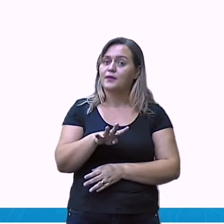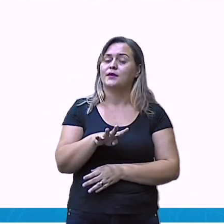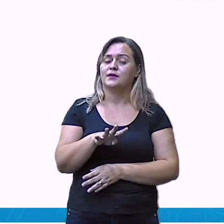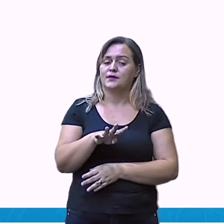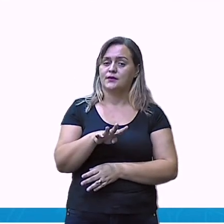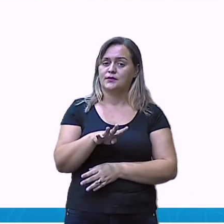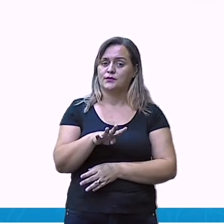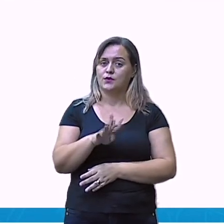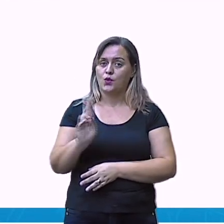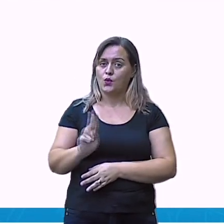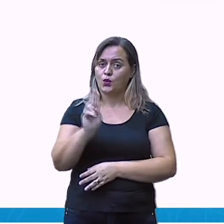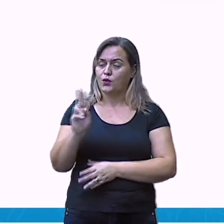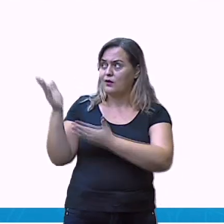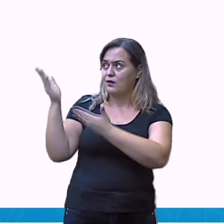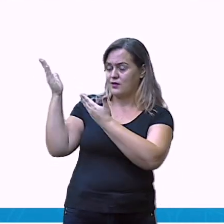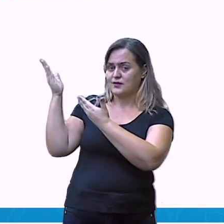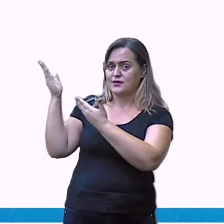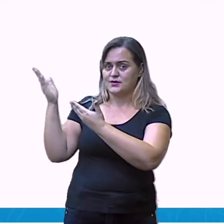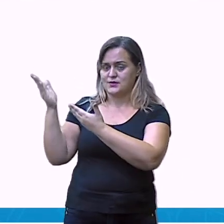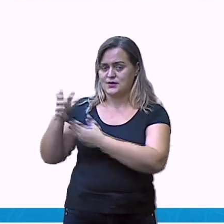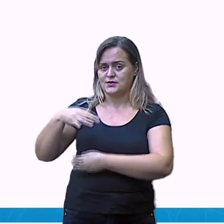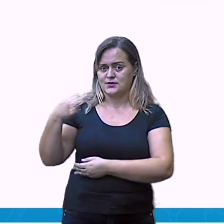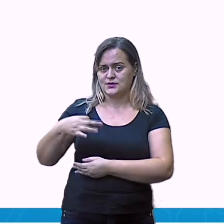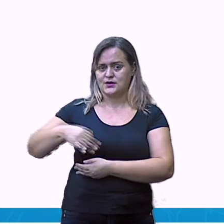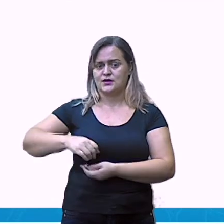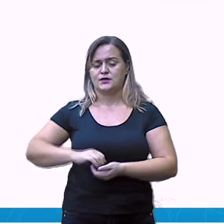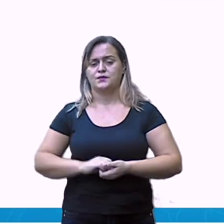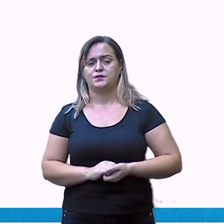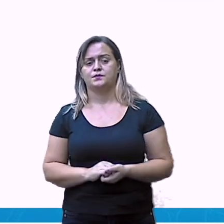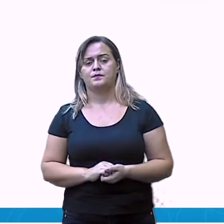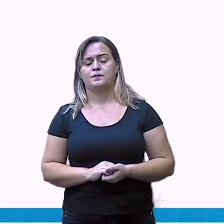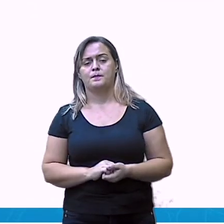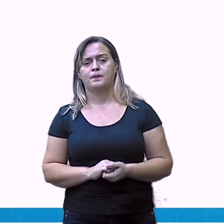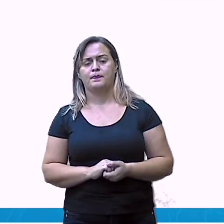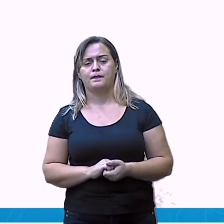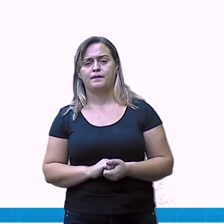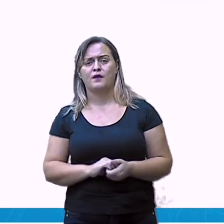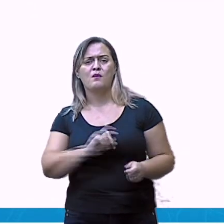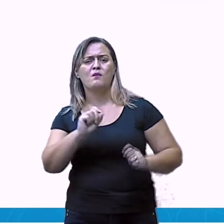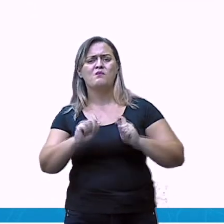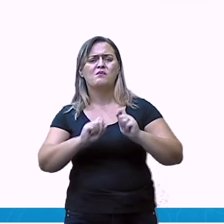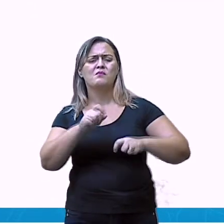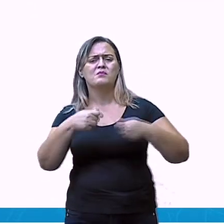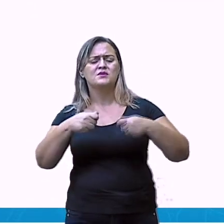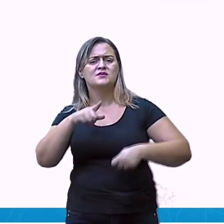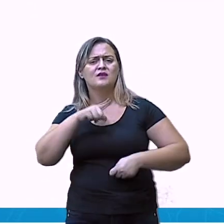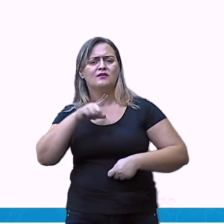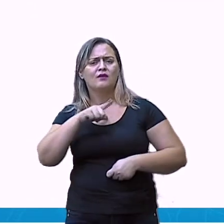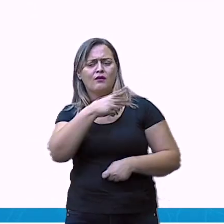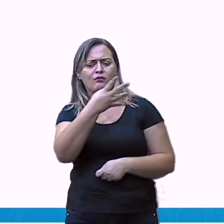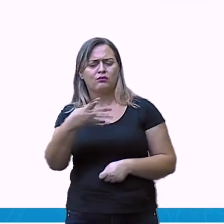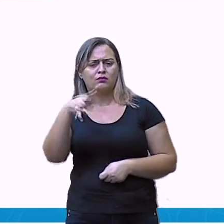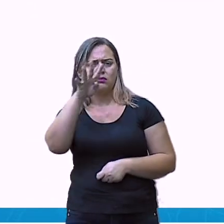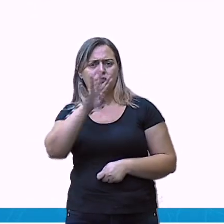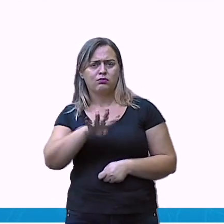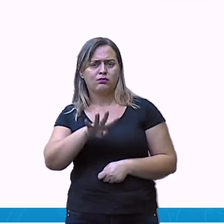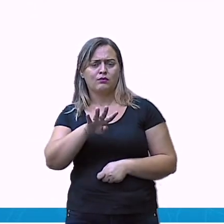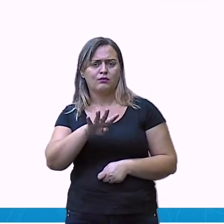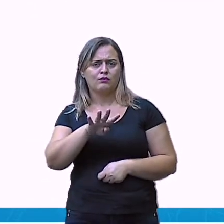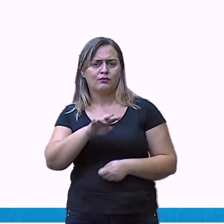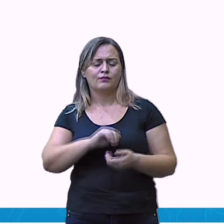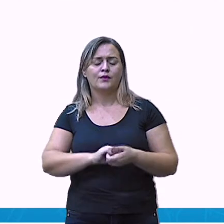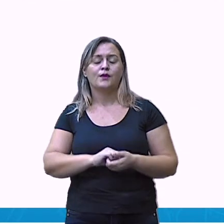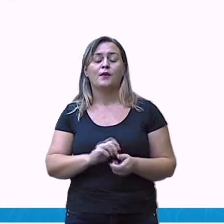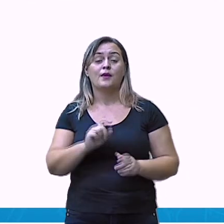no gráfico, certo? Então, esse gráfico meu, a primeira coisa que ele tem que ter é o quê, pessoal? É o meu título. Vai